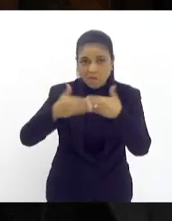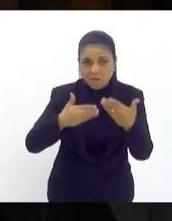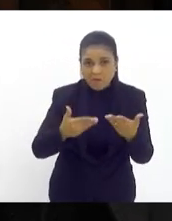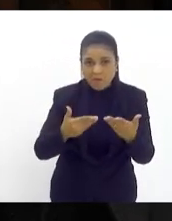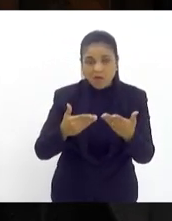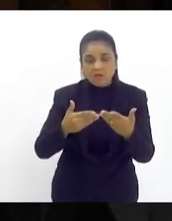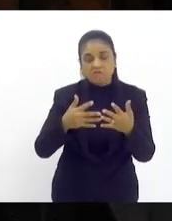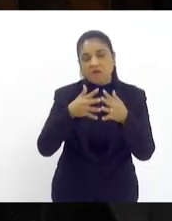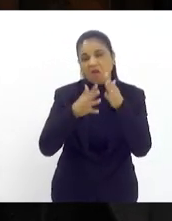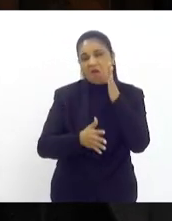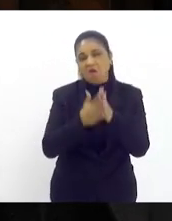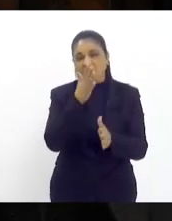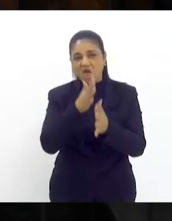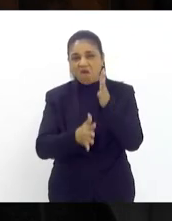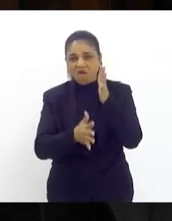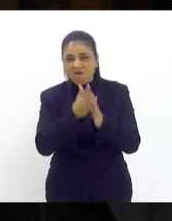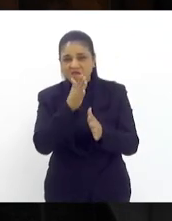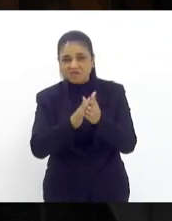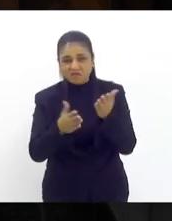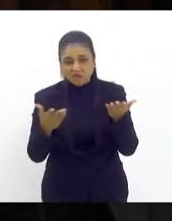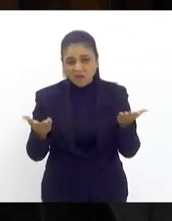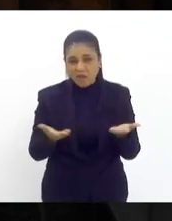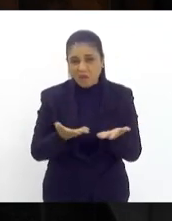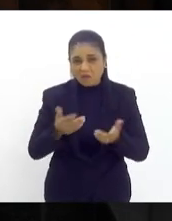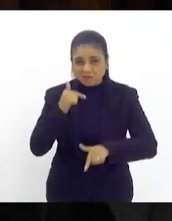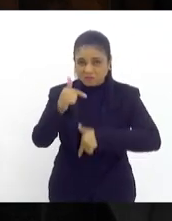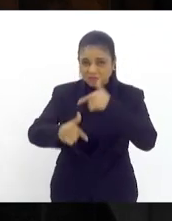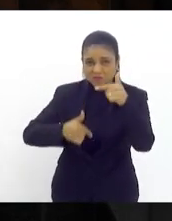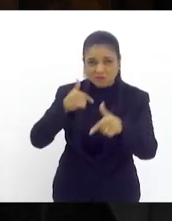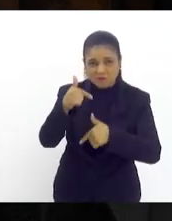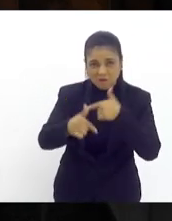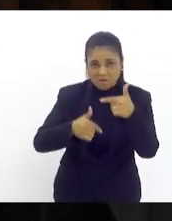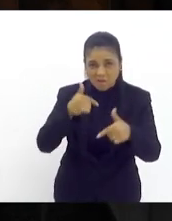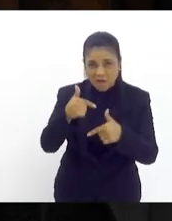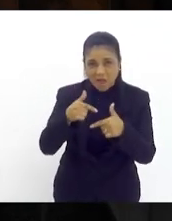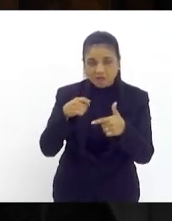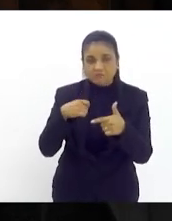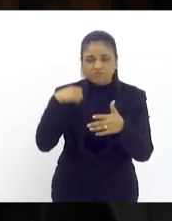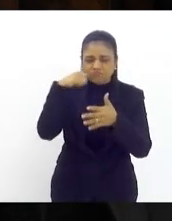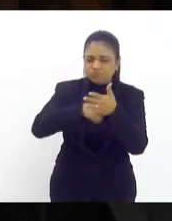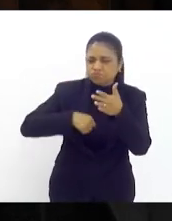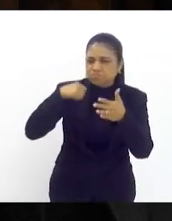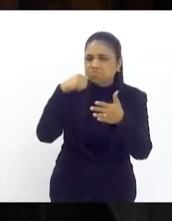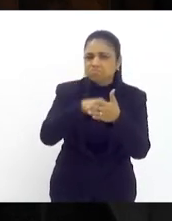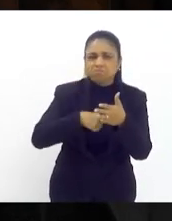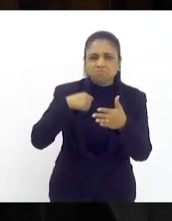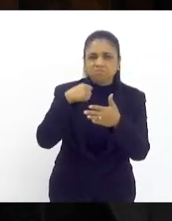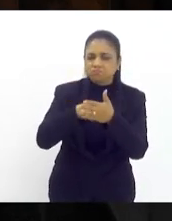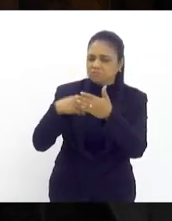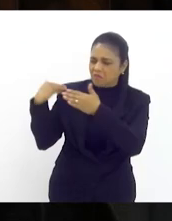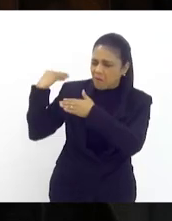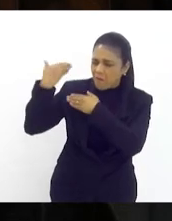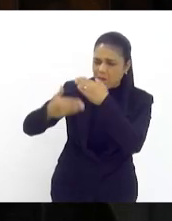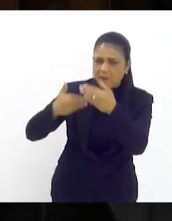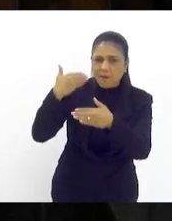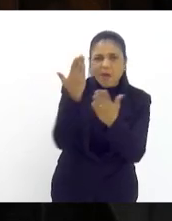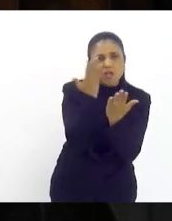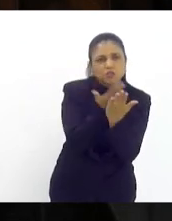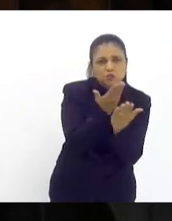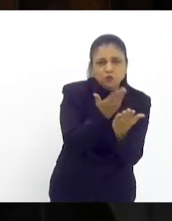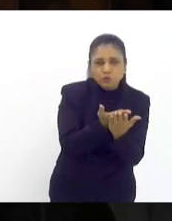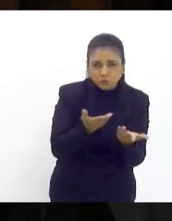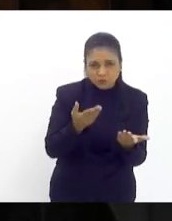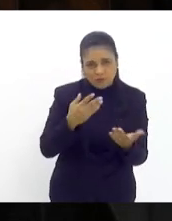plano de carreira atual tão duramente conquistado a proposta